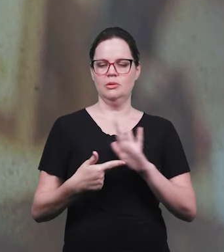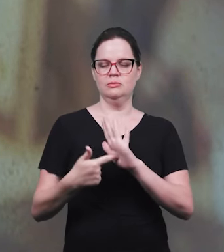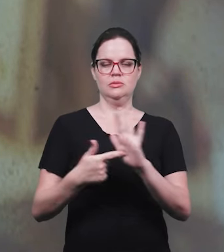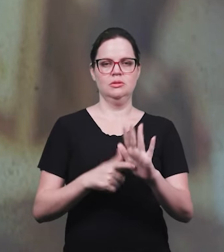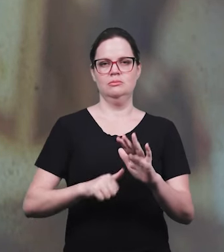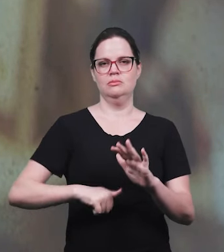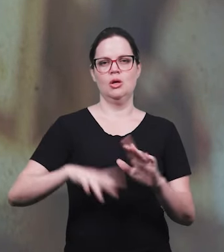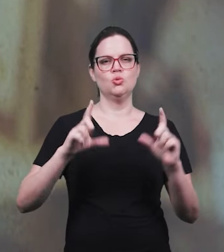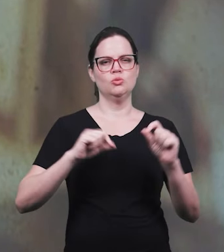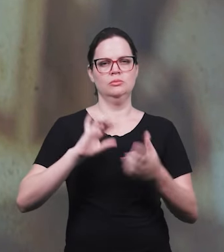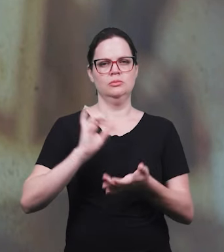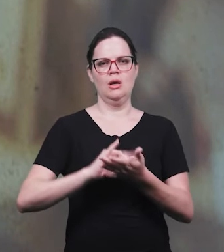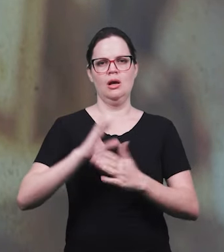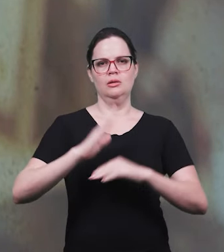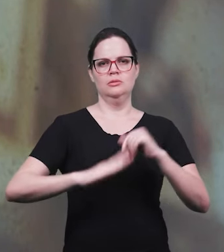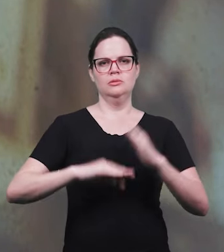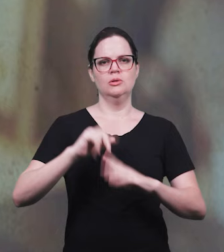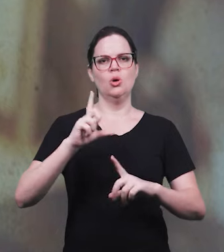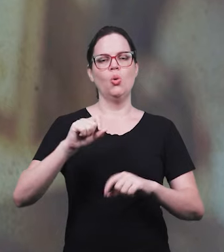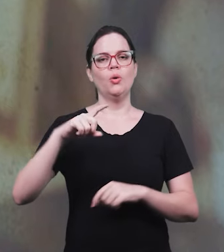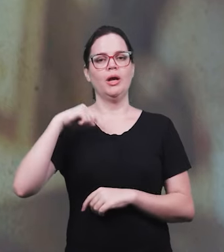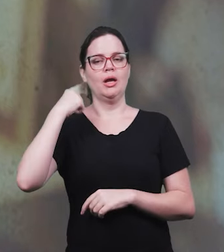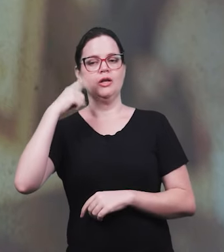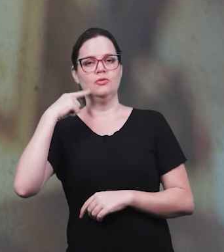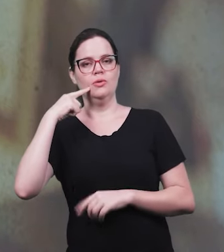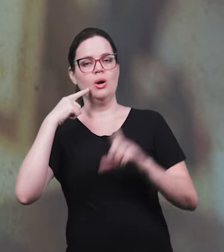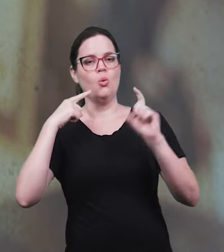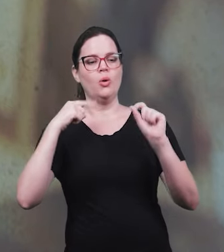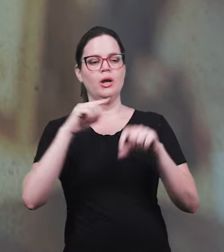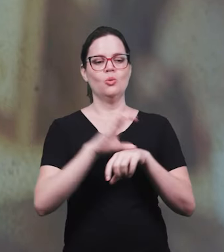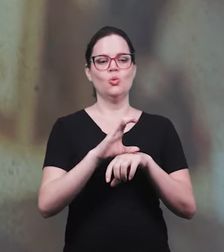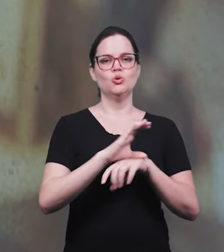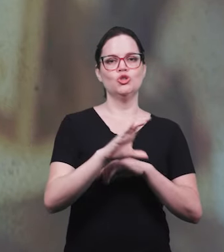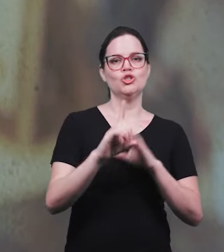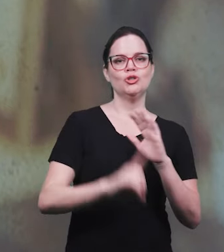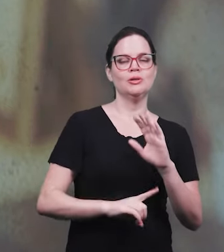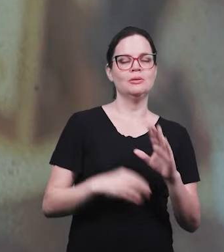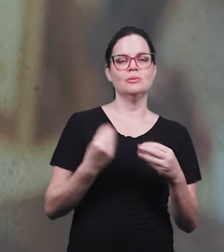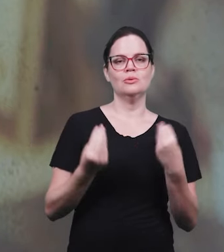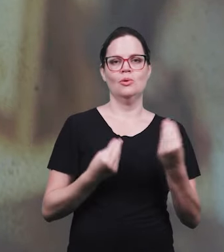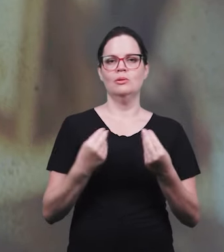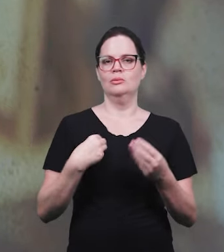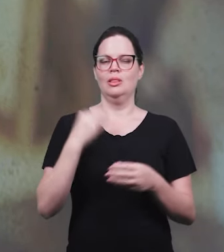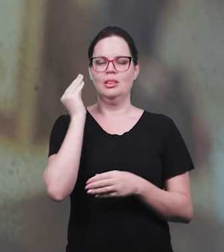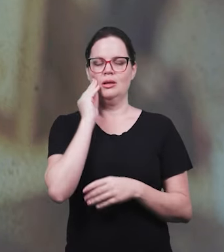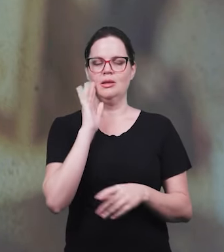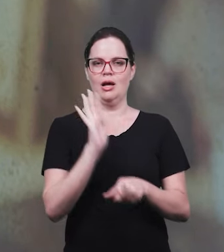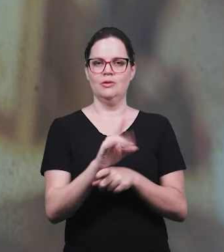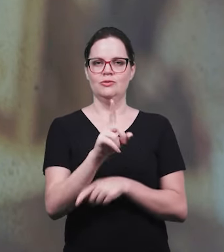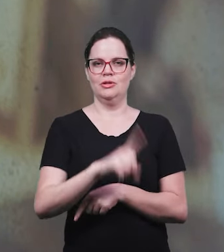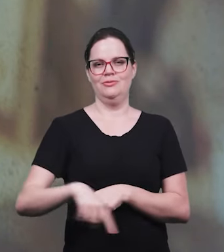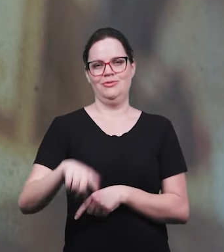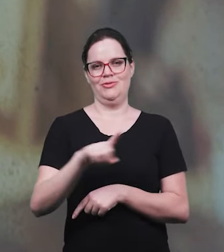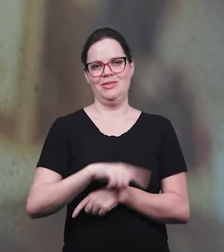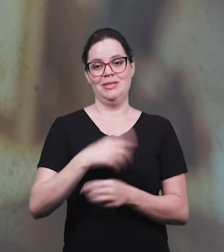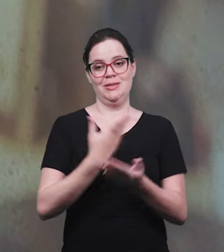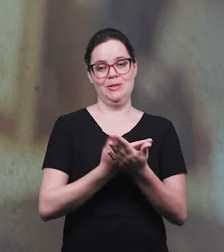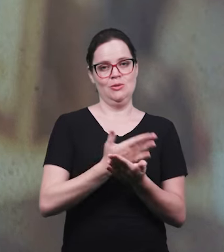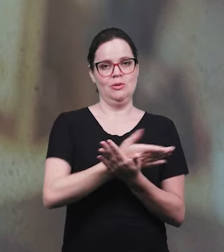profissão, o que é o advogado, o que é o curso de direito. Vamos tentar ajudar aos nossos, né, colegas, estudantes